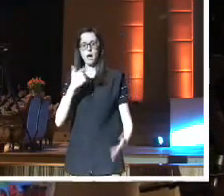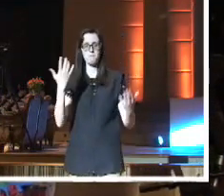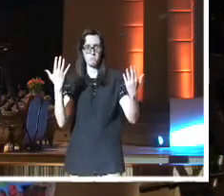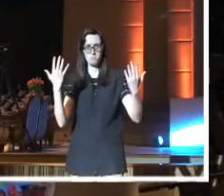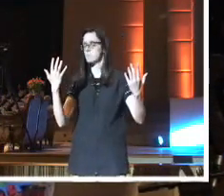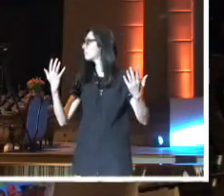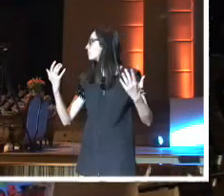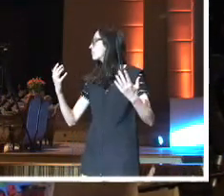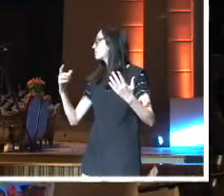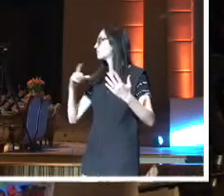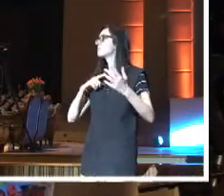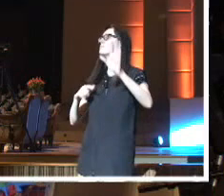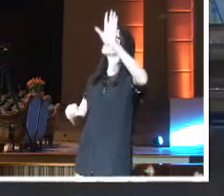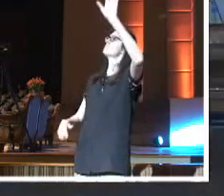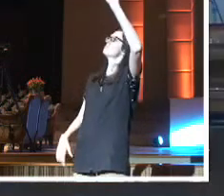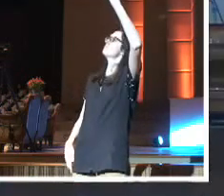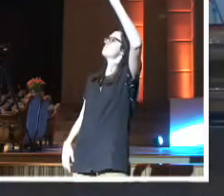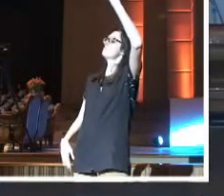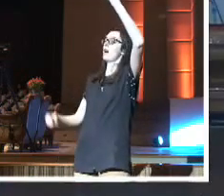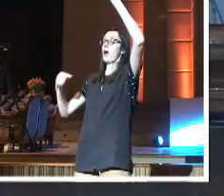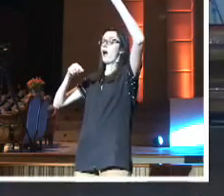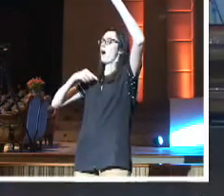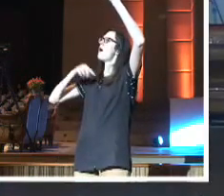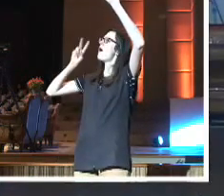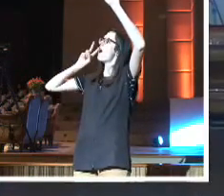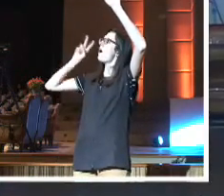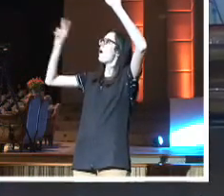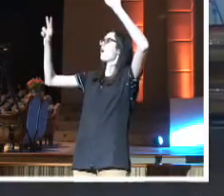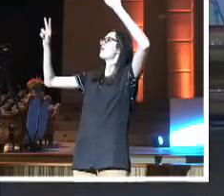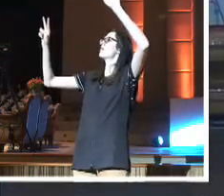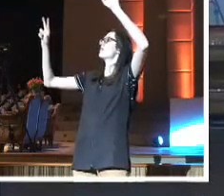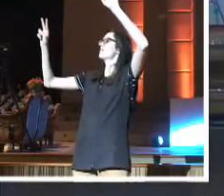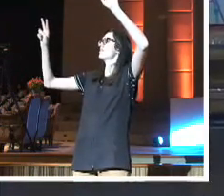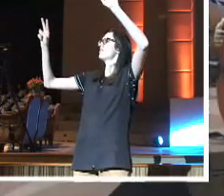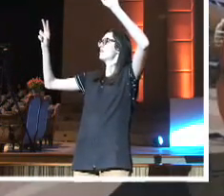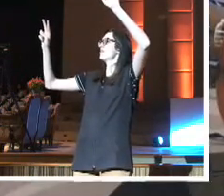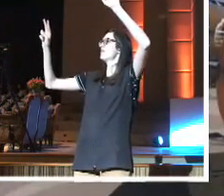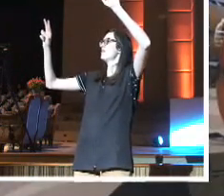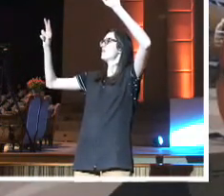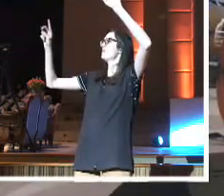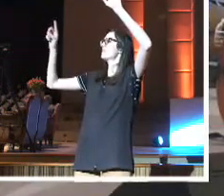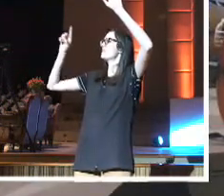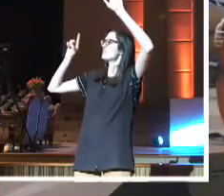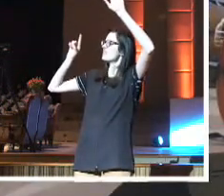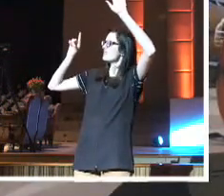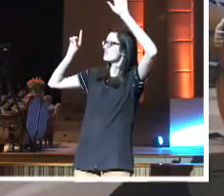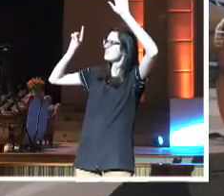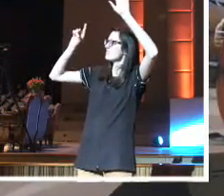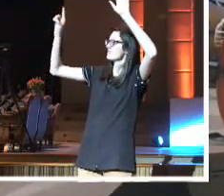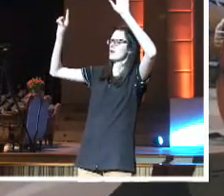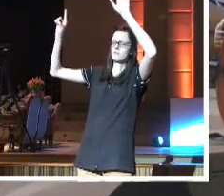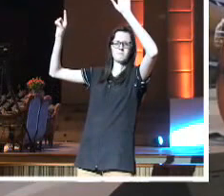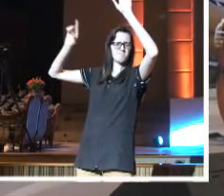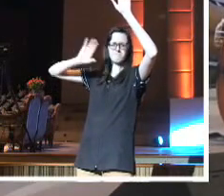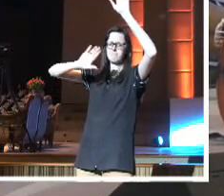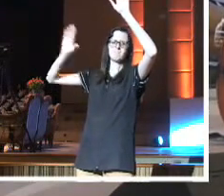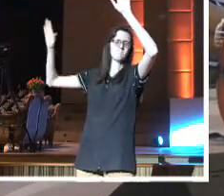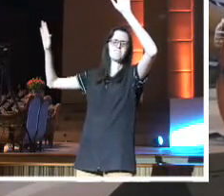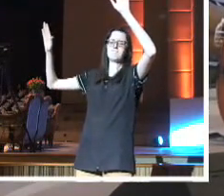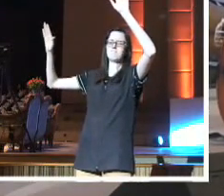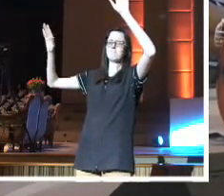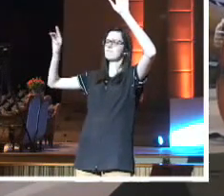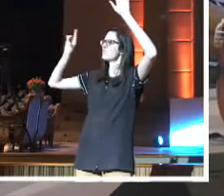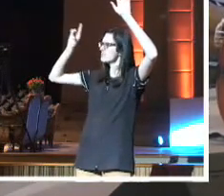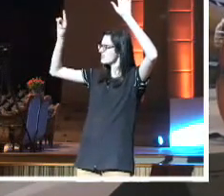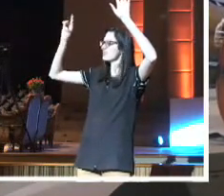céu, olhar para cima e declarar: Tu és Deus, Tu